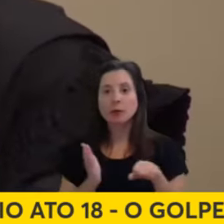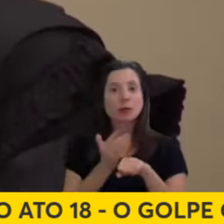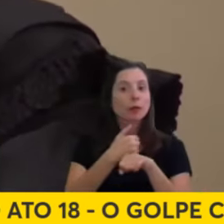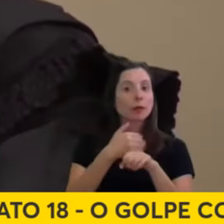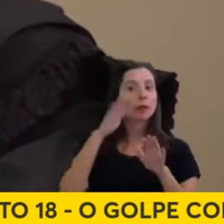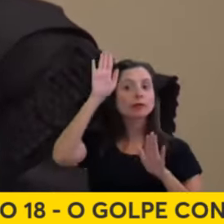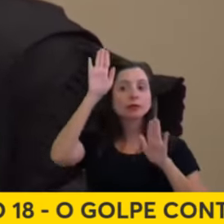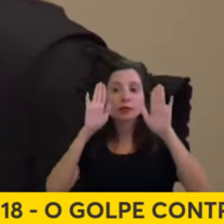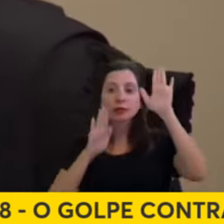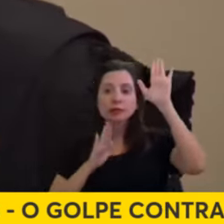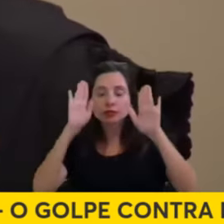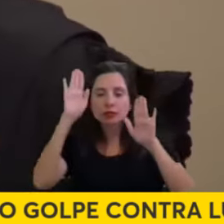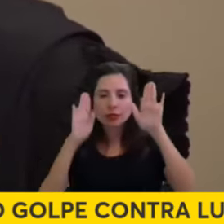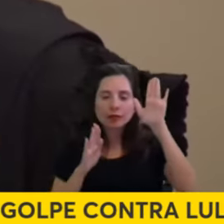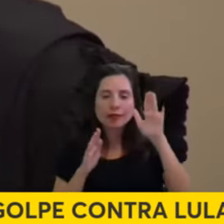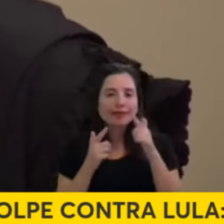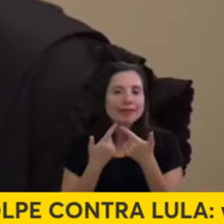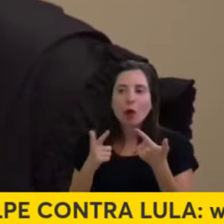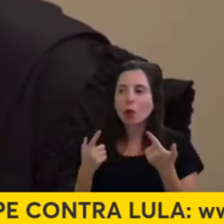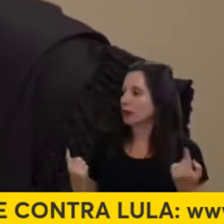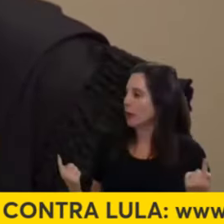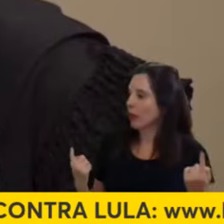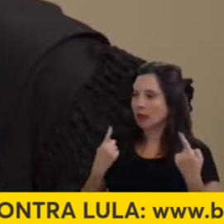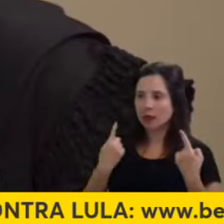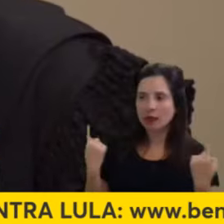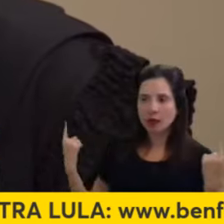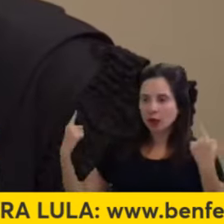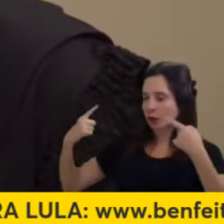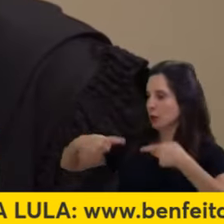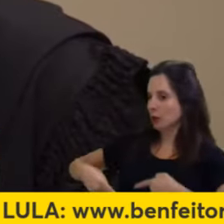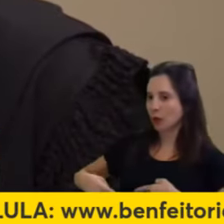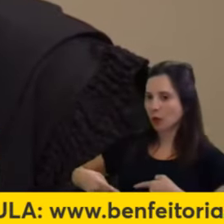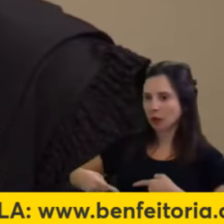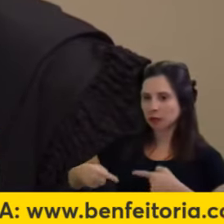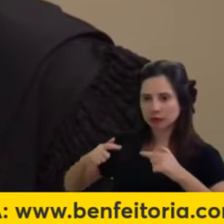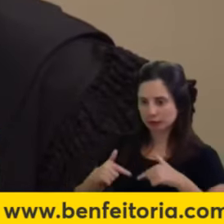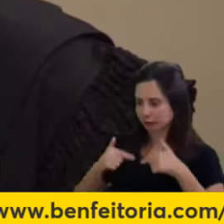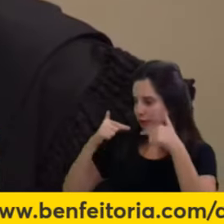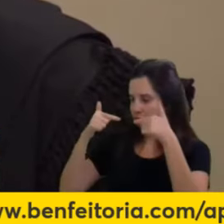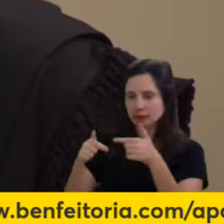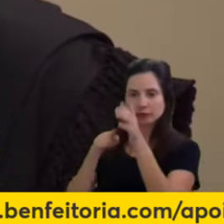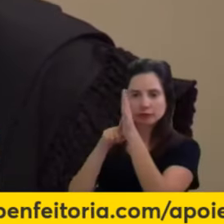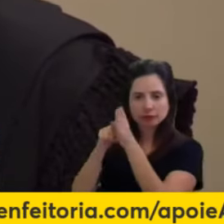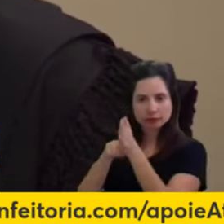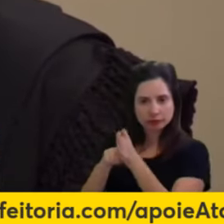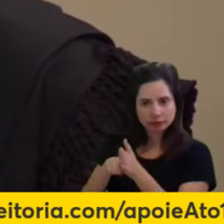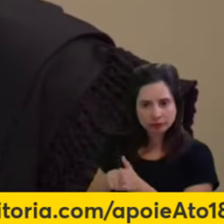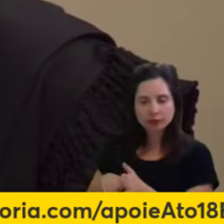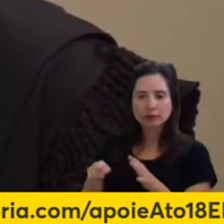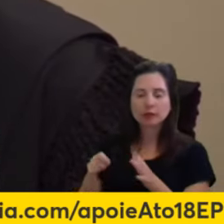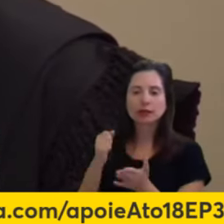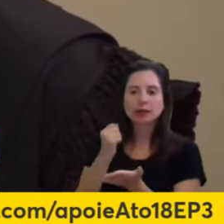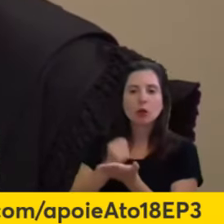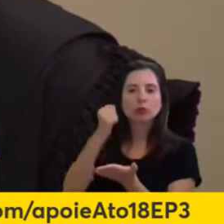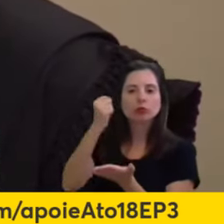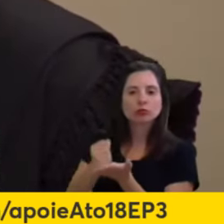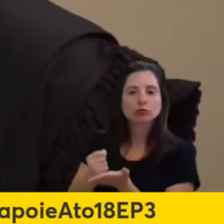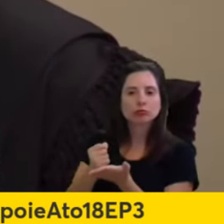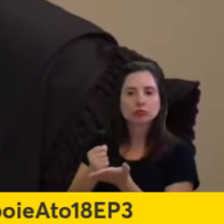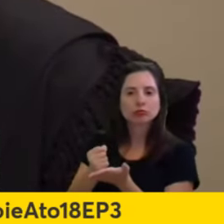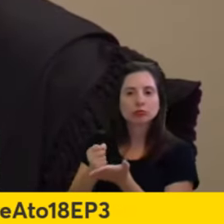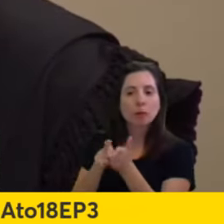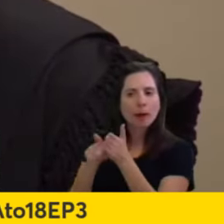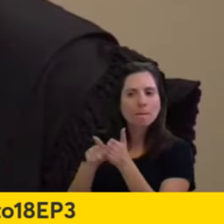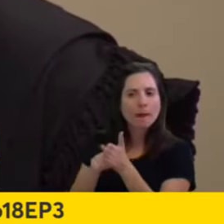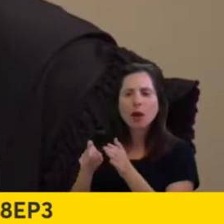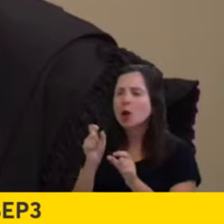concreto não há controvérsia sobre a realização de atos de pré-campanha pelos investigados e da existência das contratações questionadas o que se